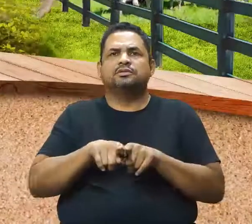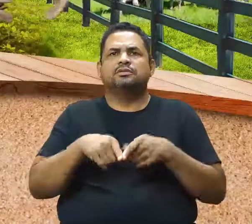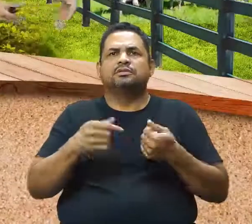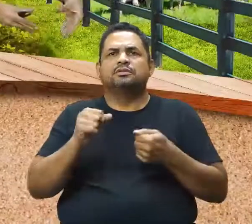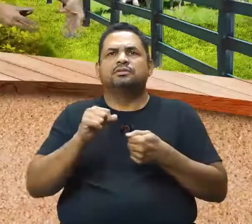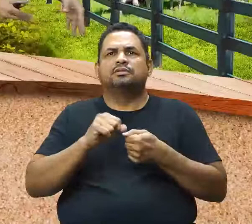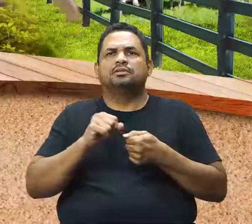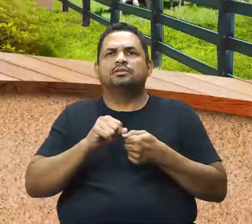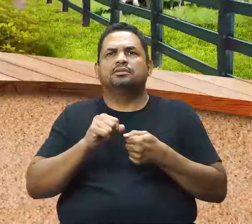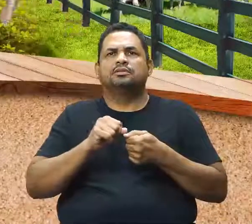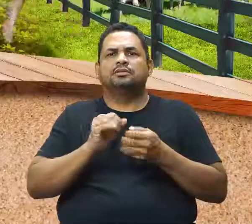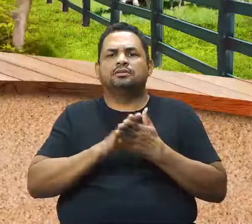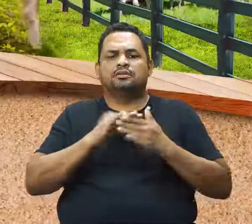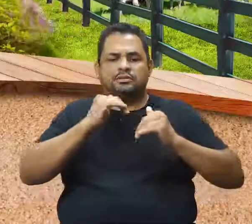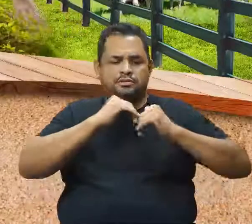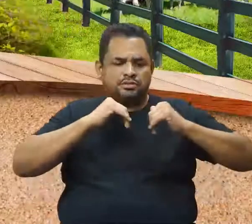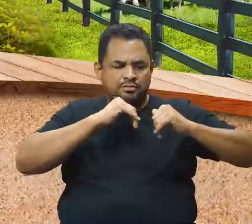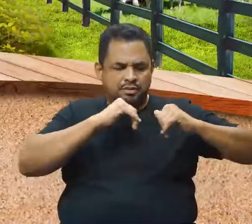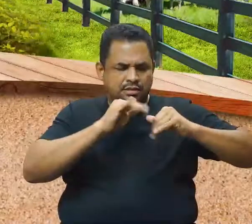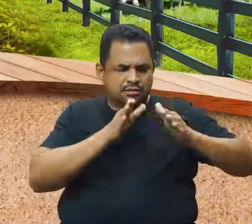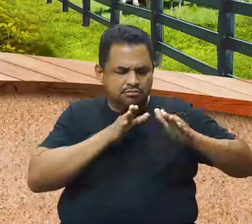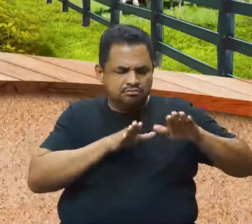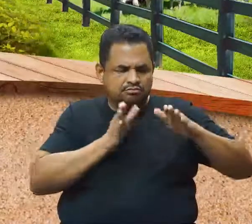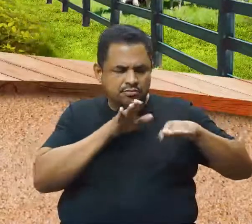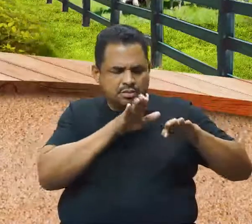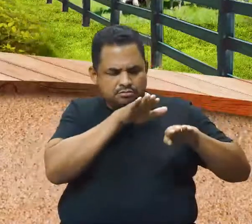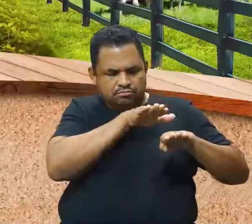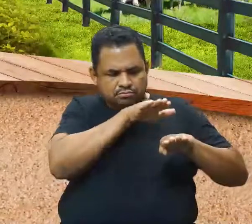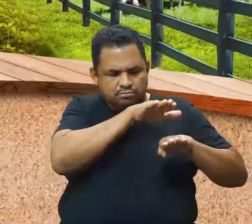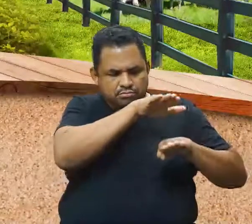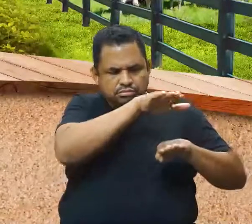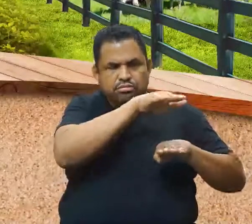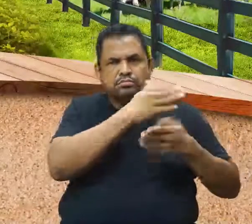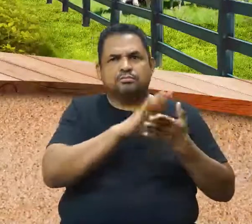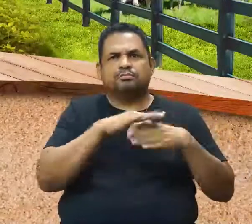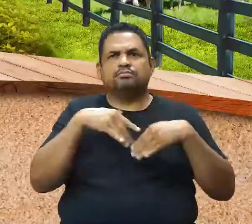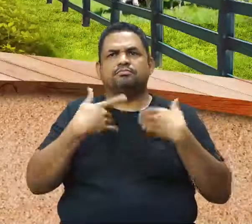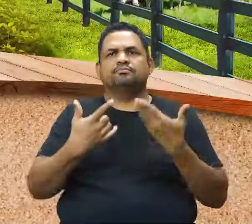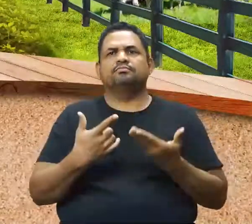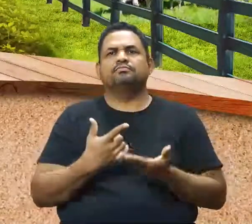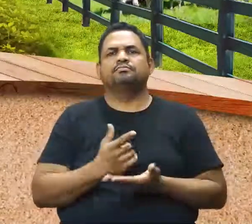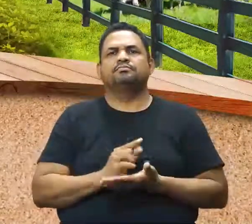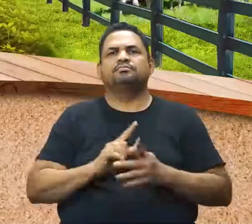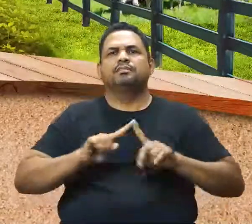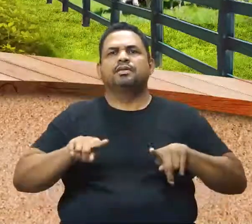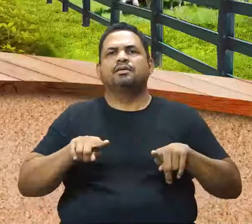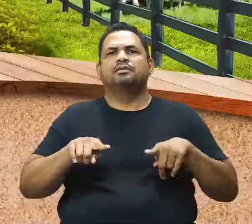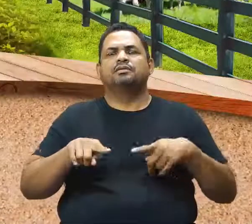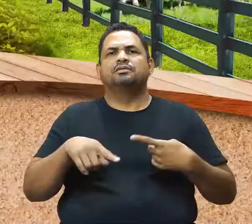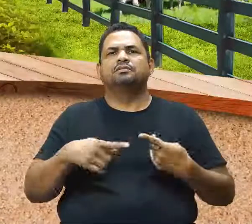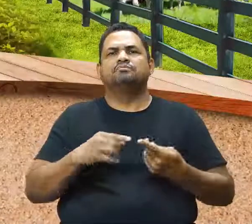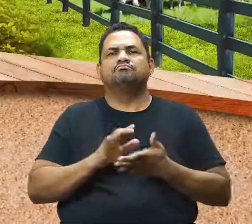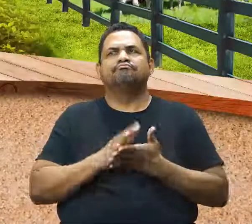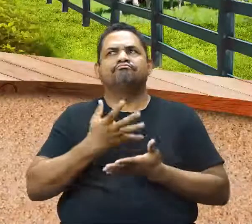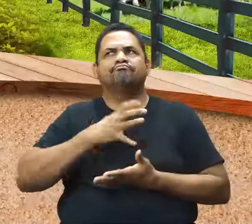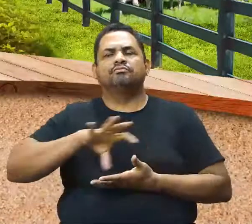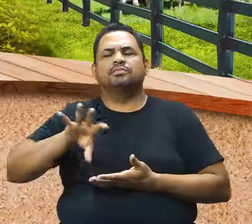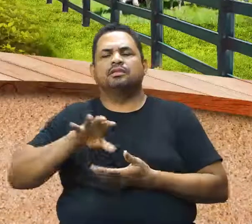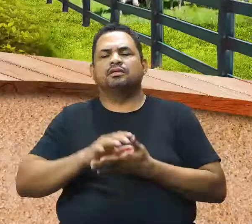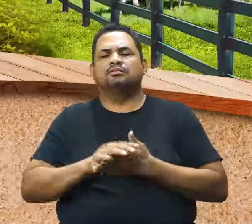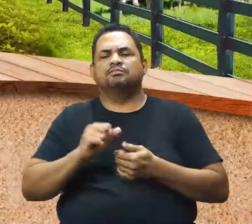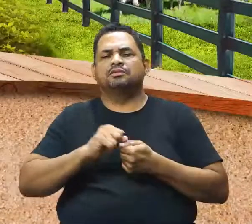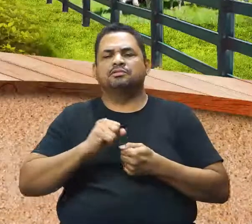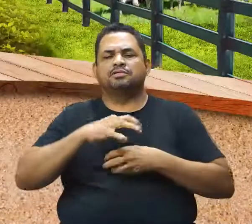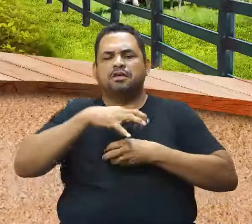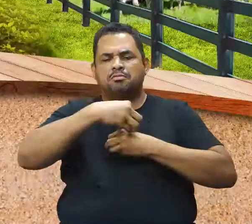vai separando, né? Faz o processamento. Mas, prof, eu não quero fazer a despolpa